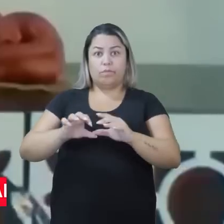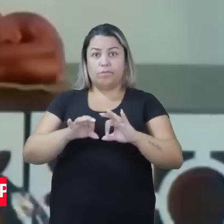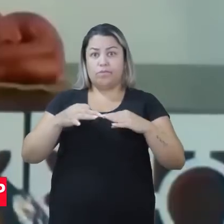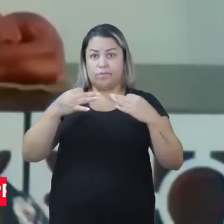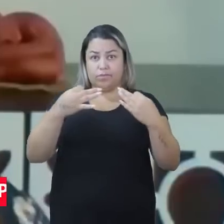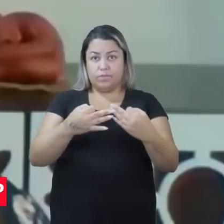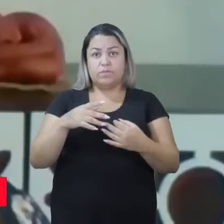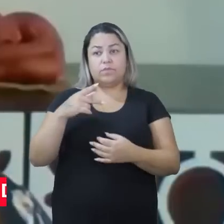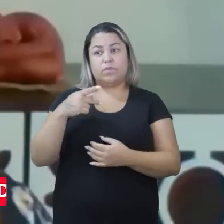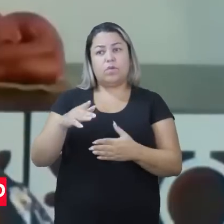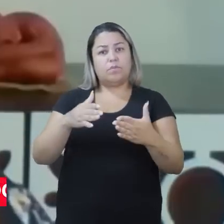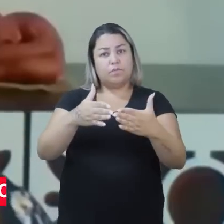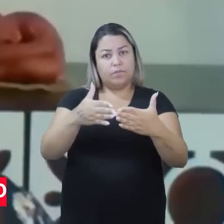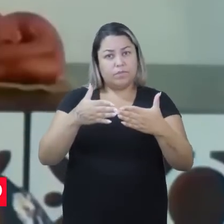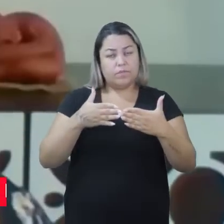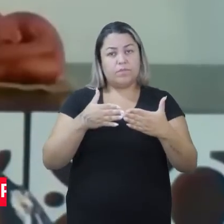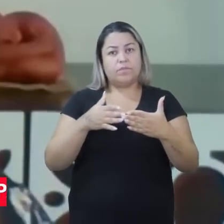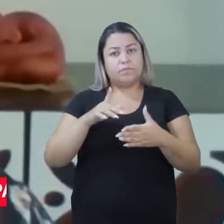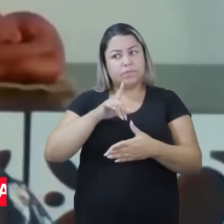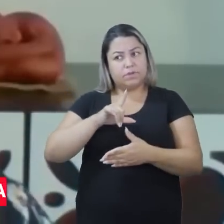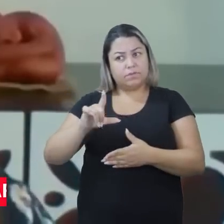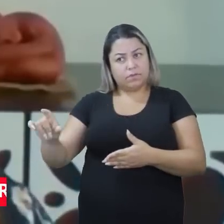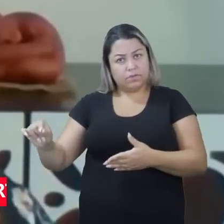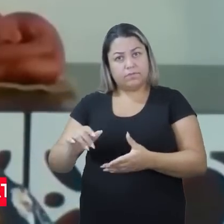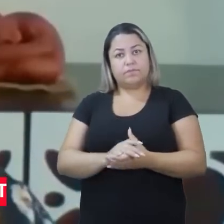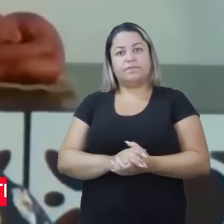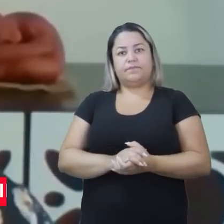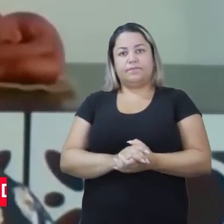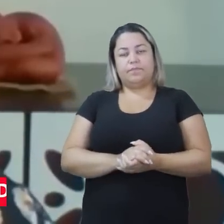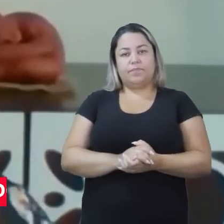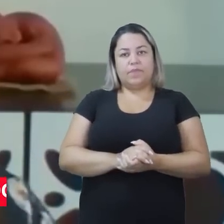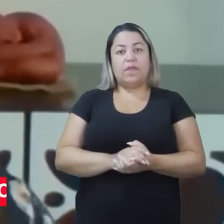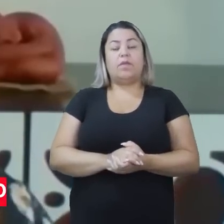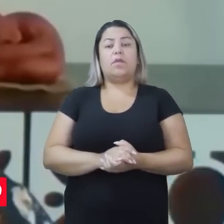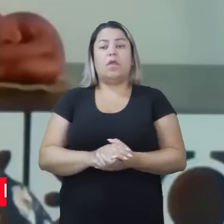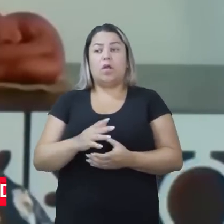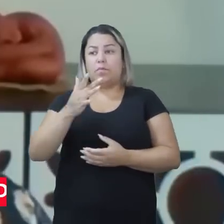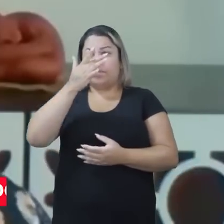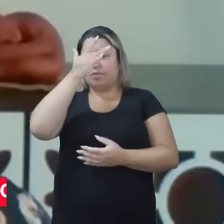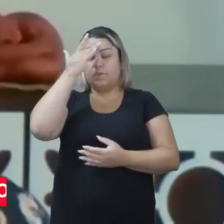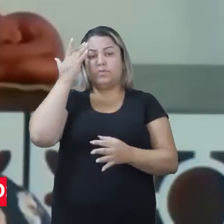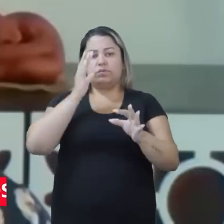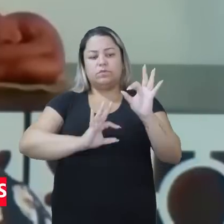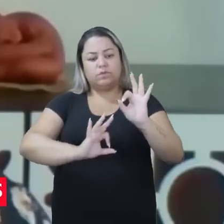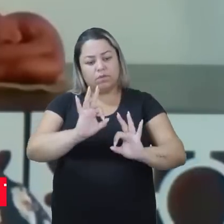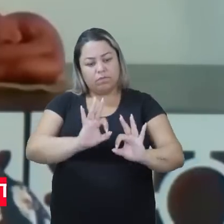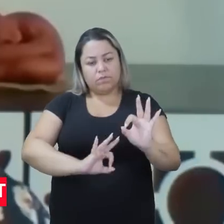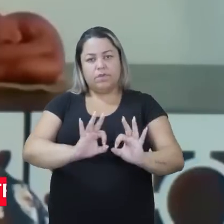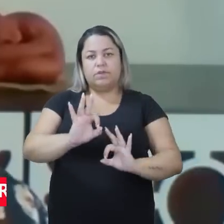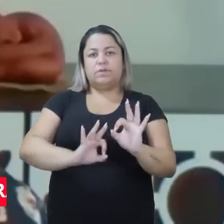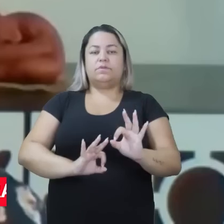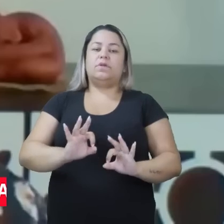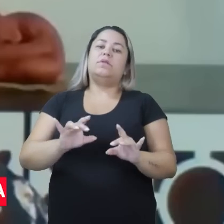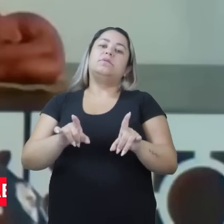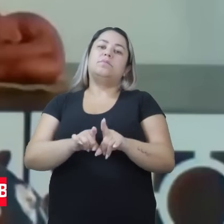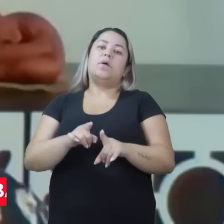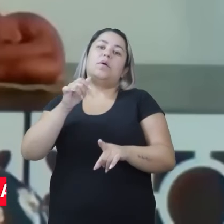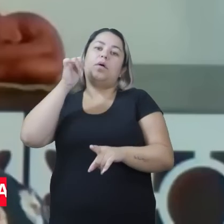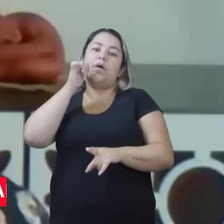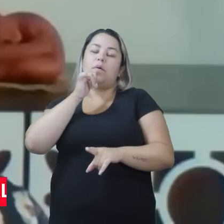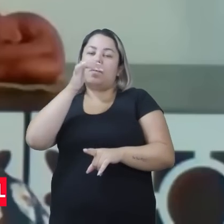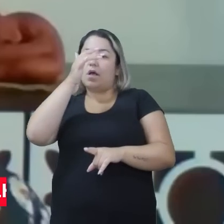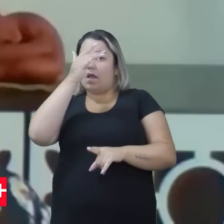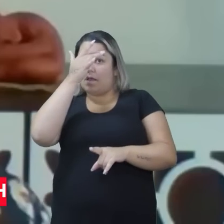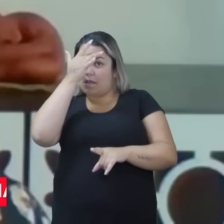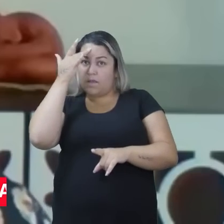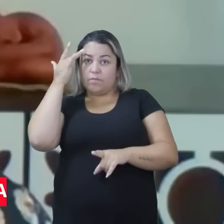seus pediram a ela para sair dali. Ela era uma das pessoas que organizava, né? Ela era uma pessoa